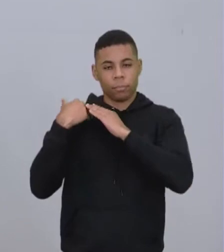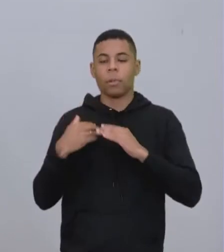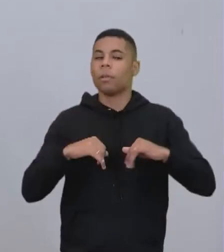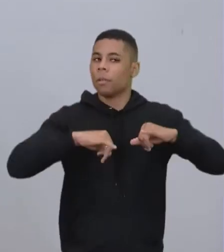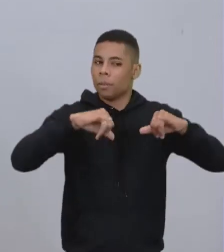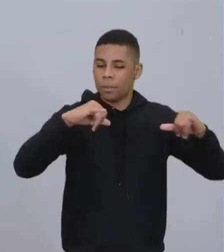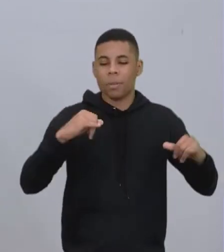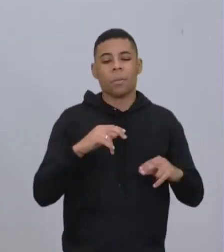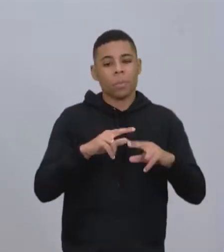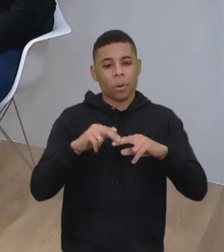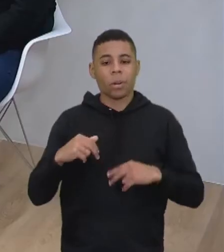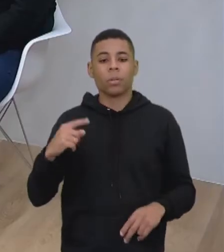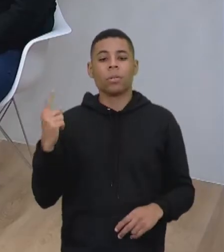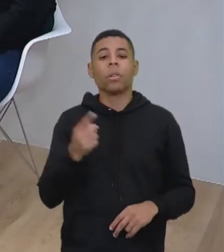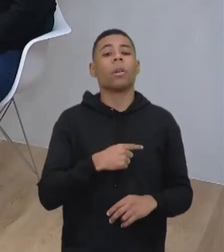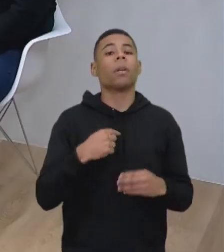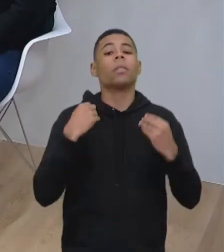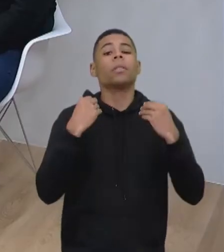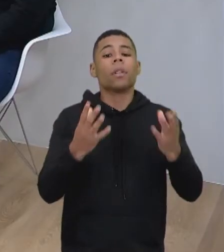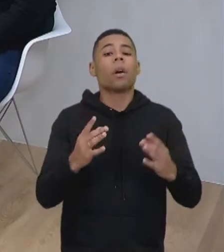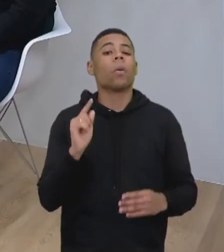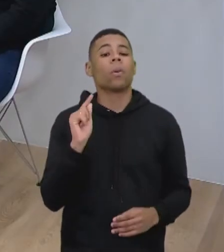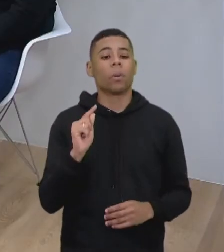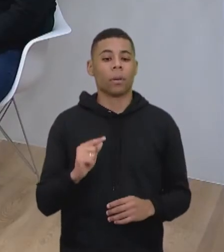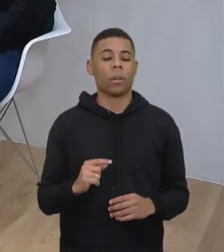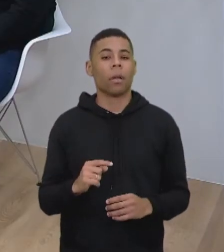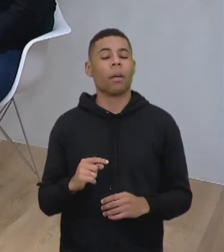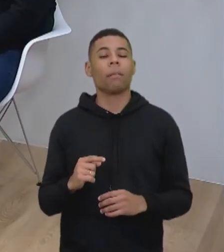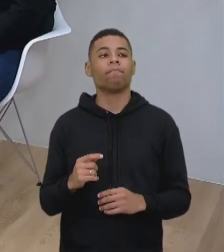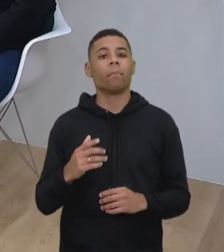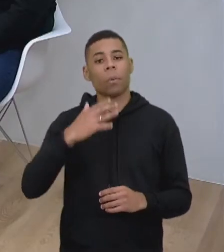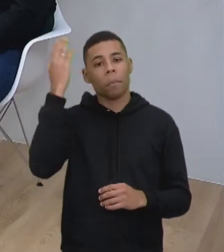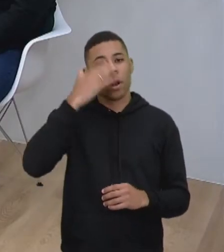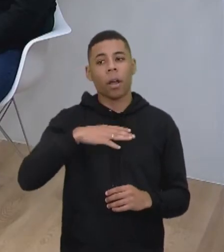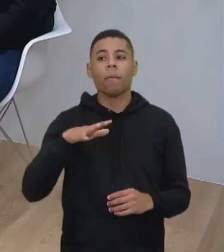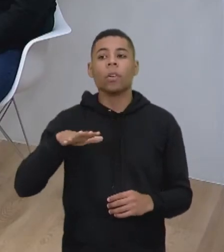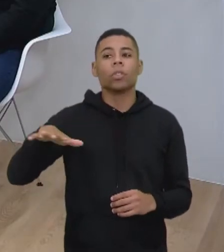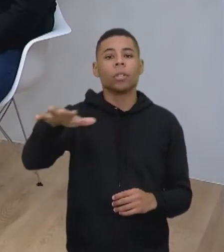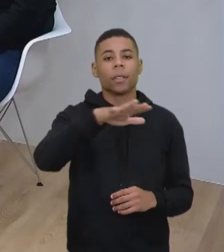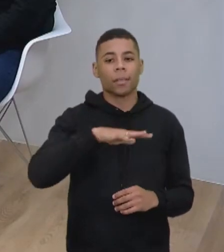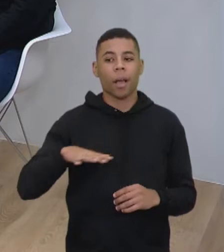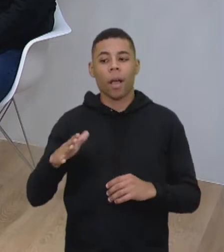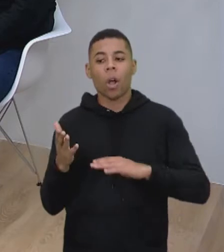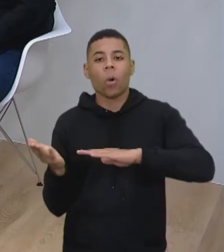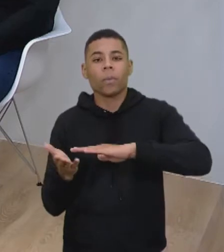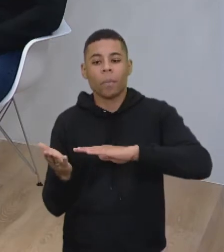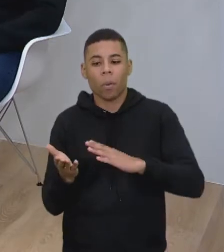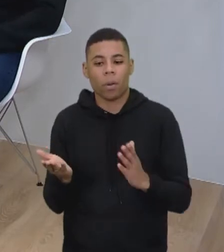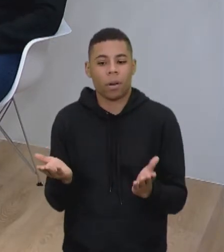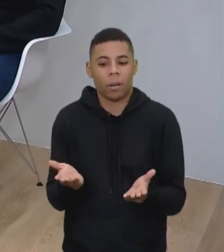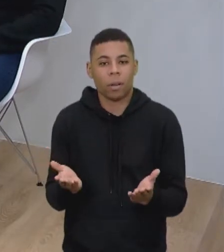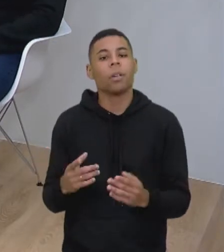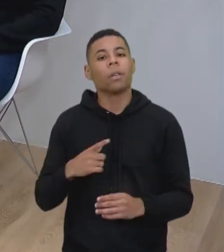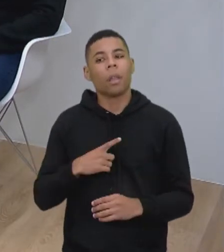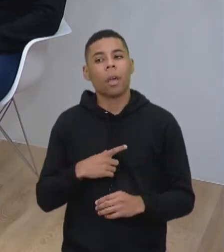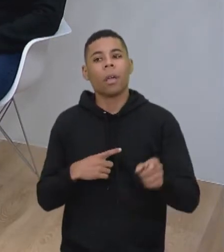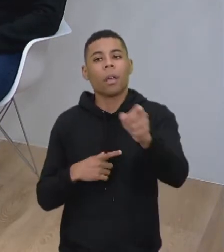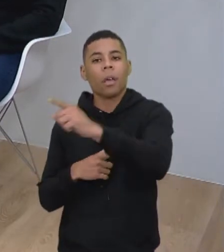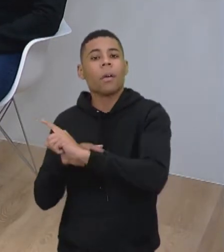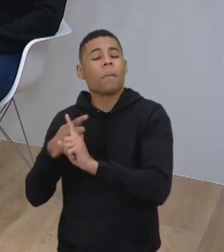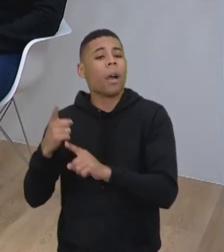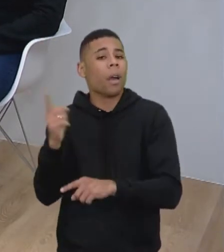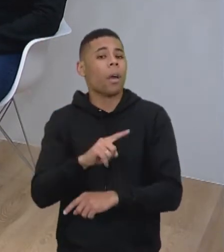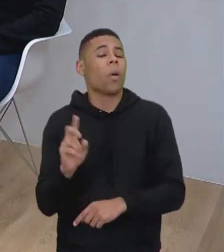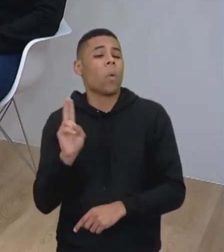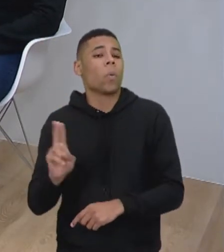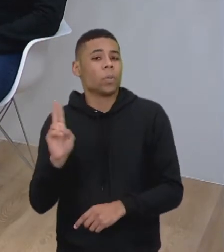advertising, porque a gente traz o que realmente reflete o que a sociedade contemporânea tem e consome, né? Porque quando a gente faz